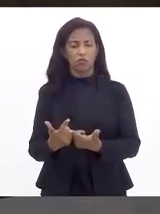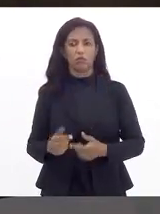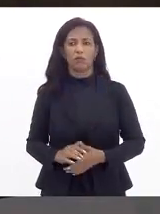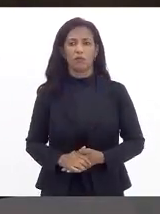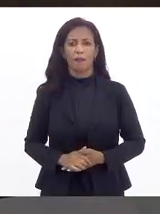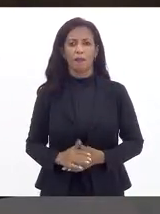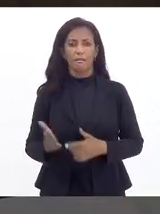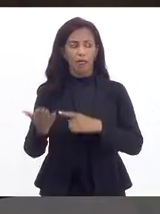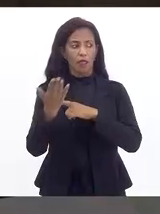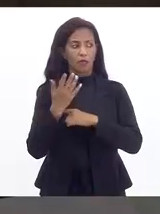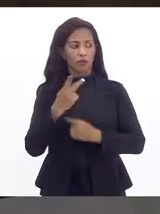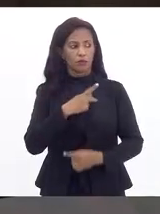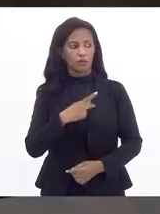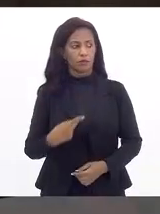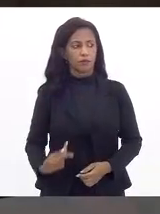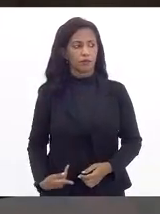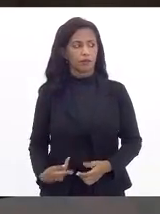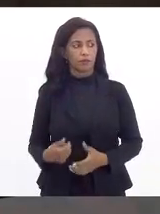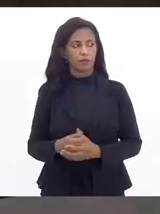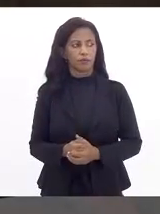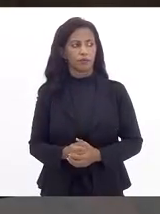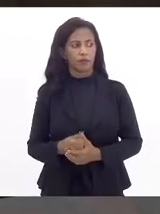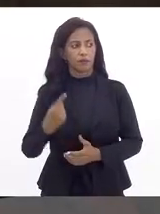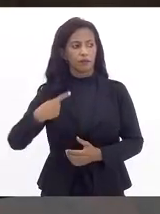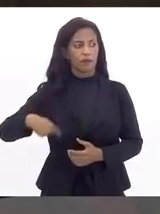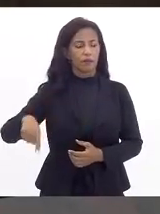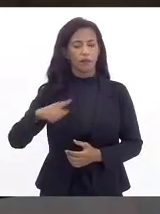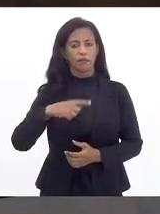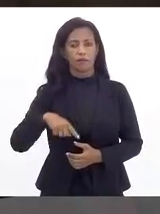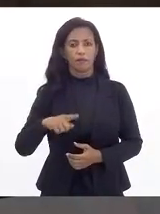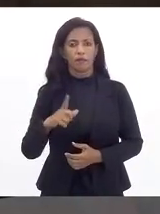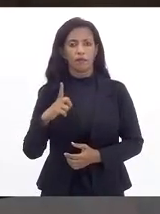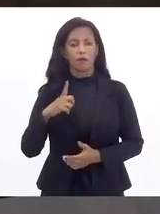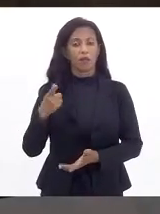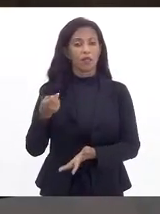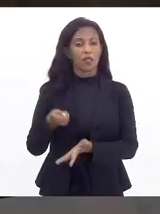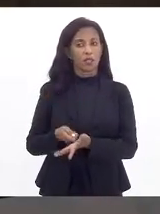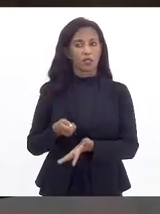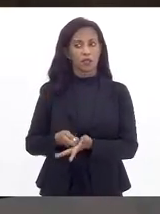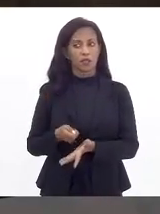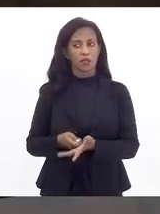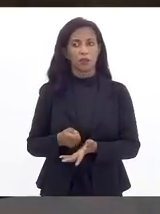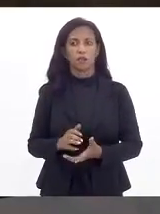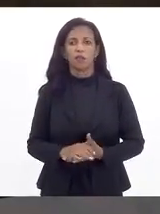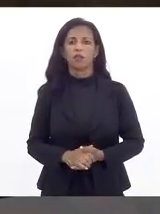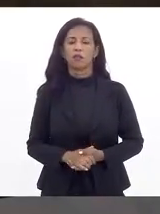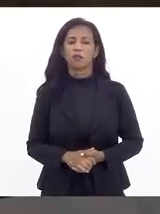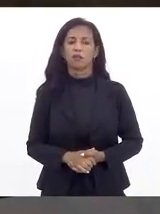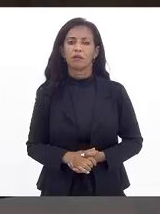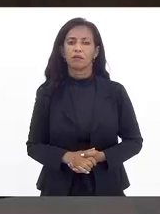ajuda do presidente, para que a gente exija